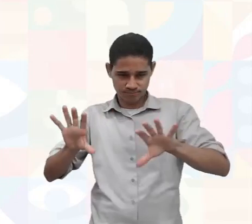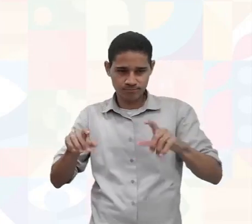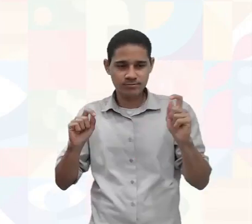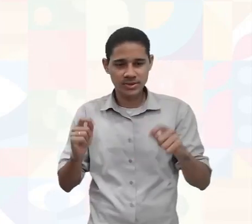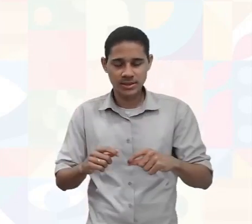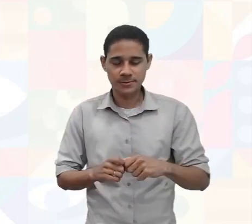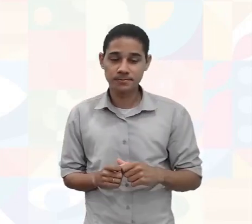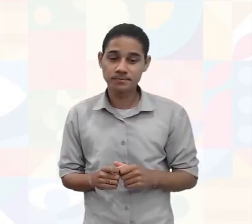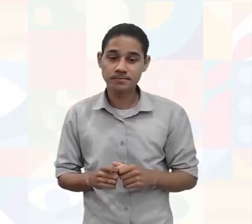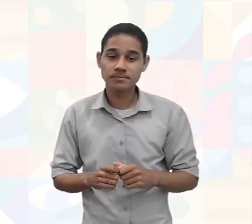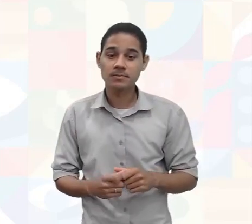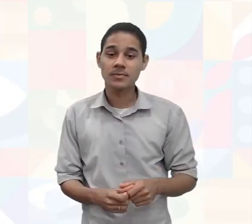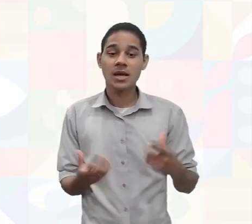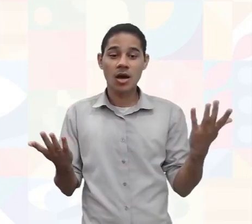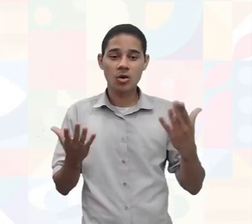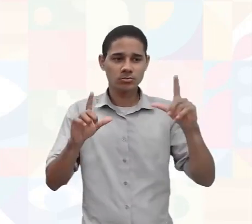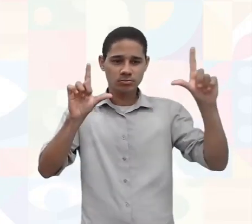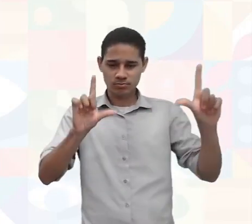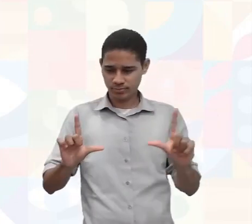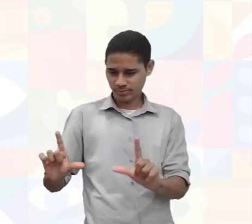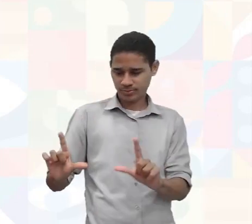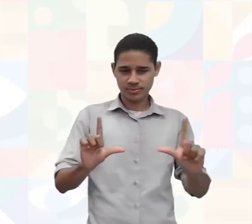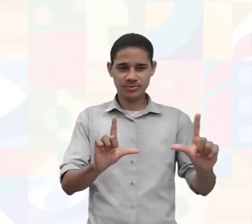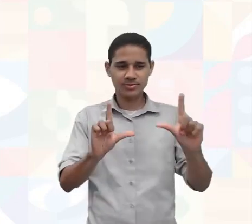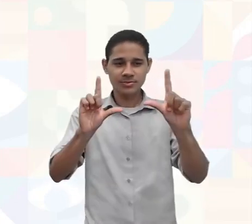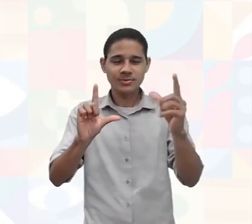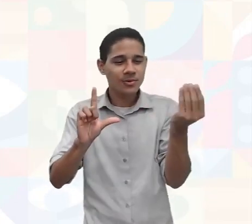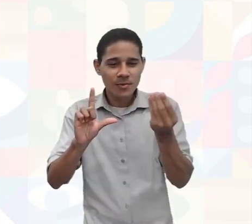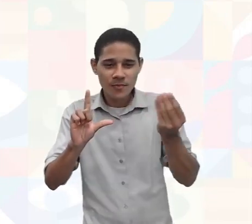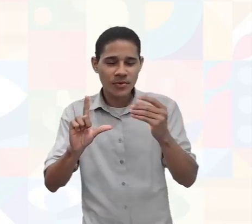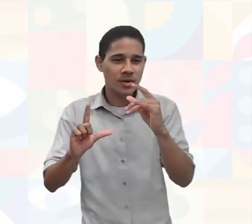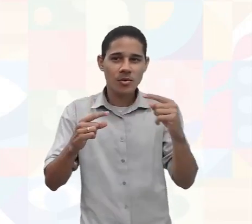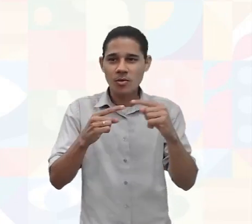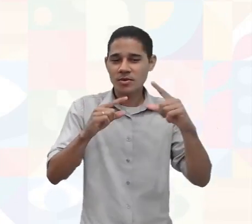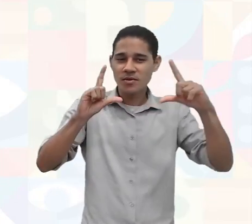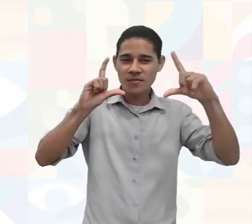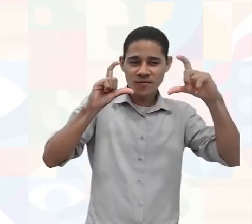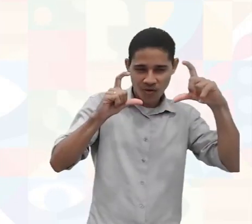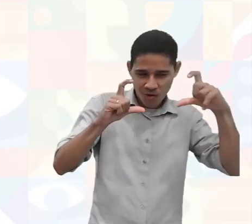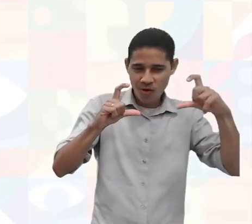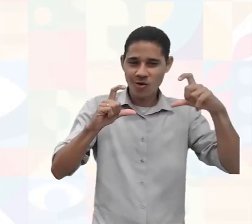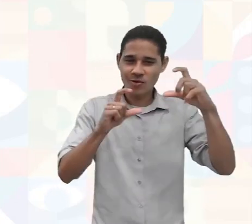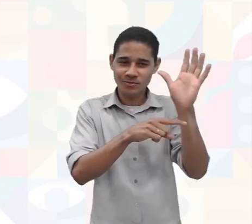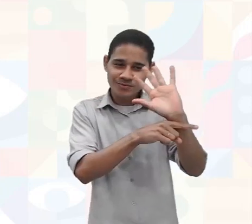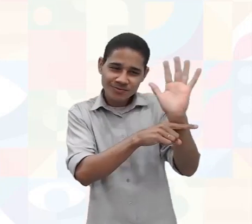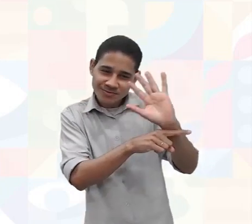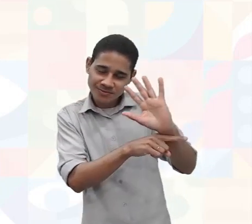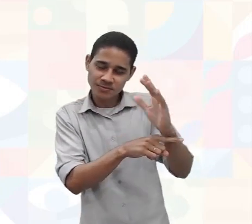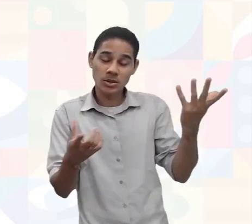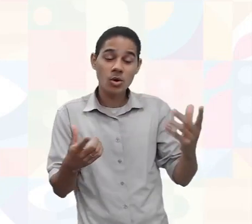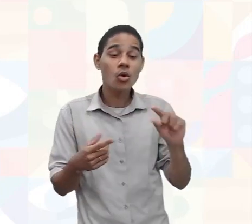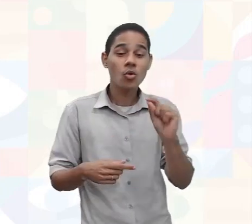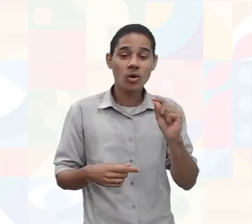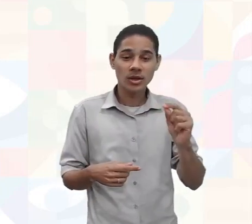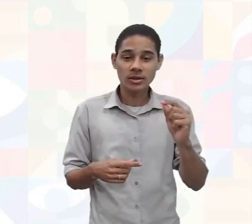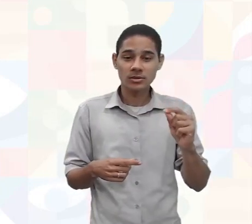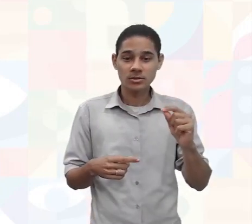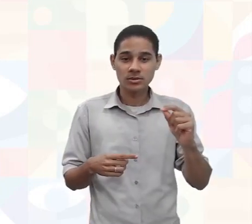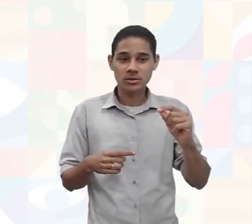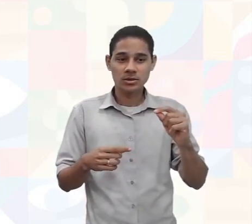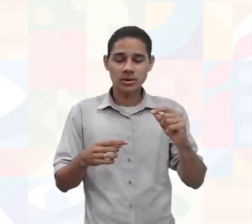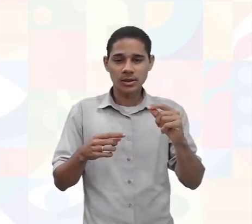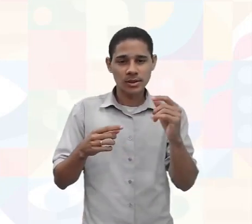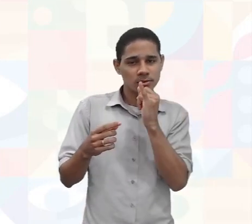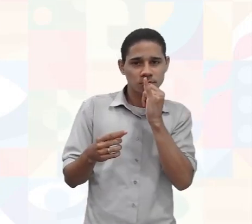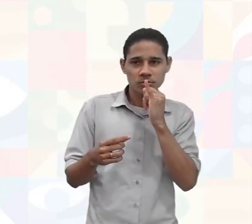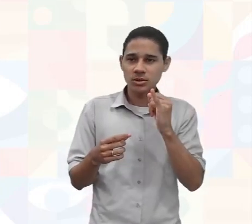vamos falar sobre enquadramento. O enquadramento vem da fotografia e vem do cinema, que quer dizer uma ação ou um efeito de